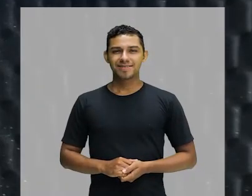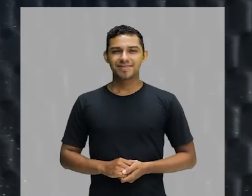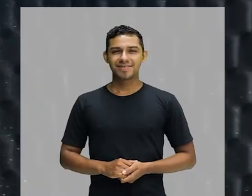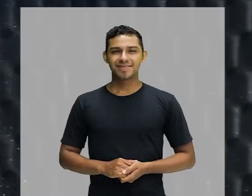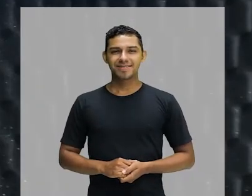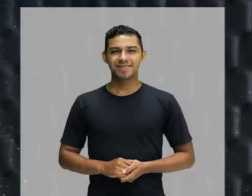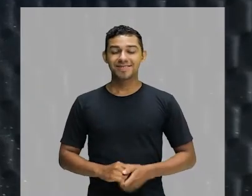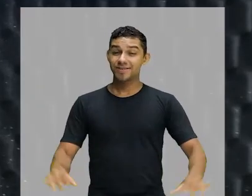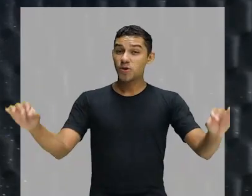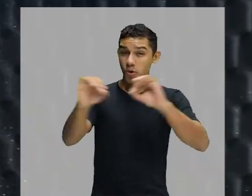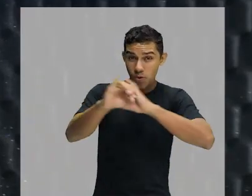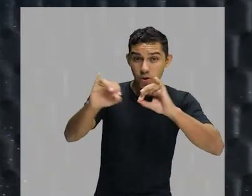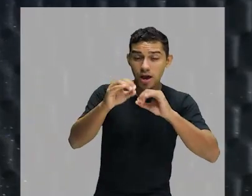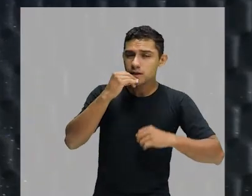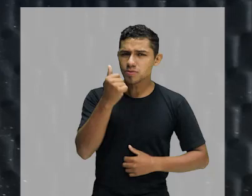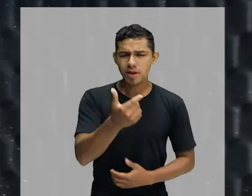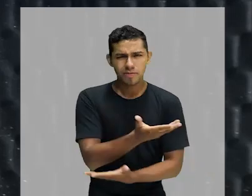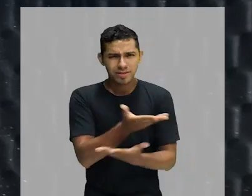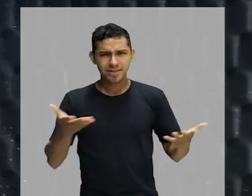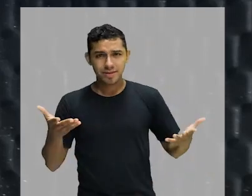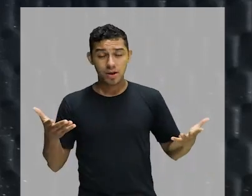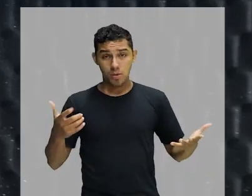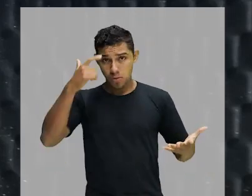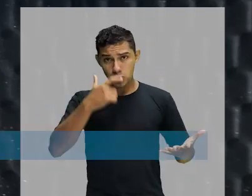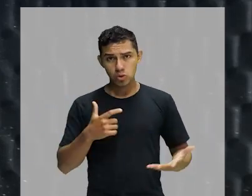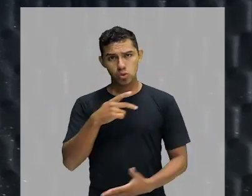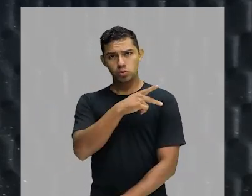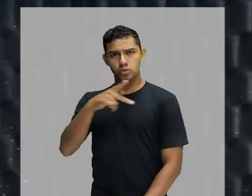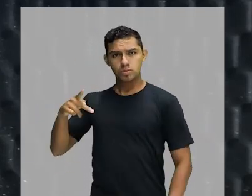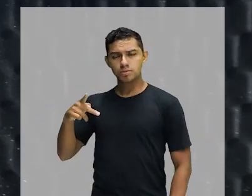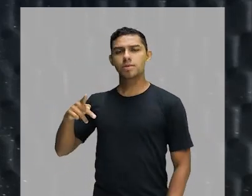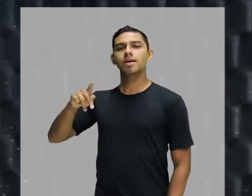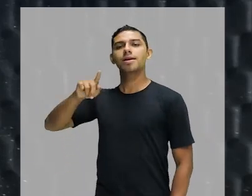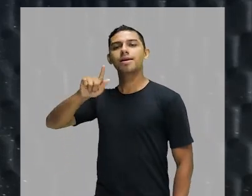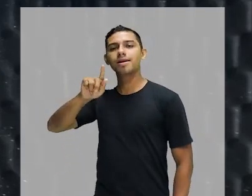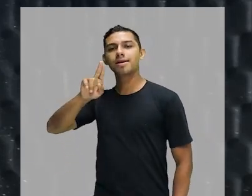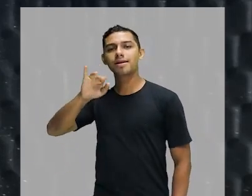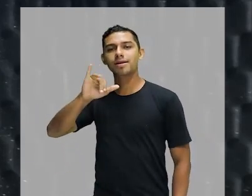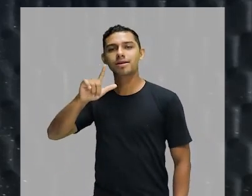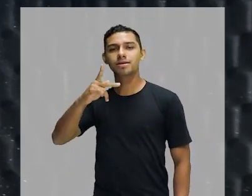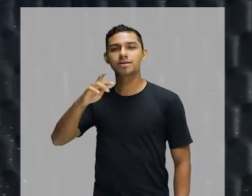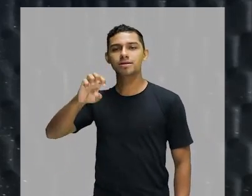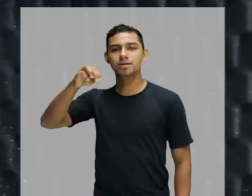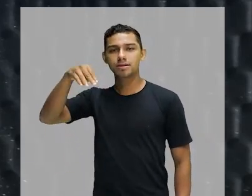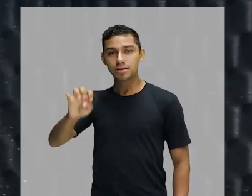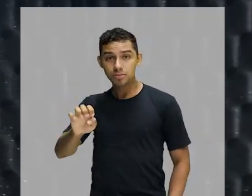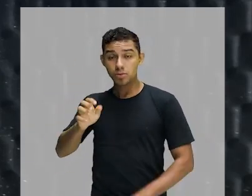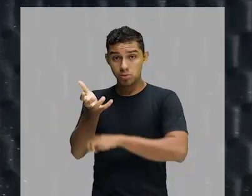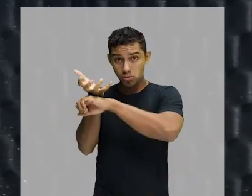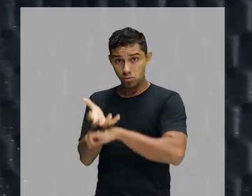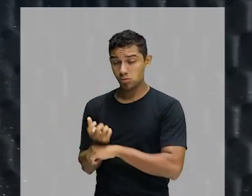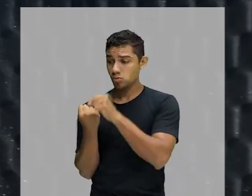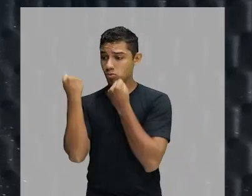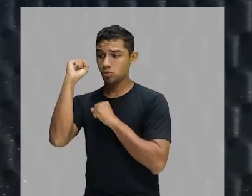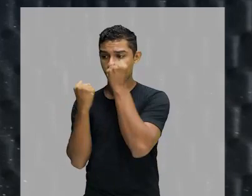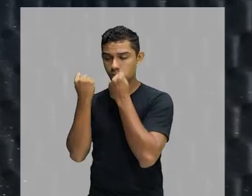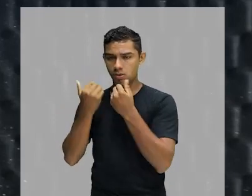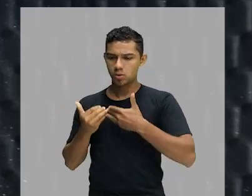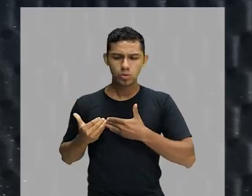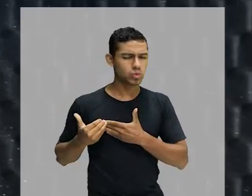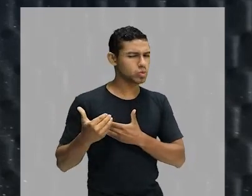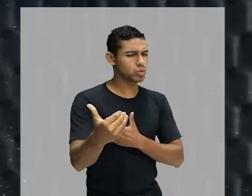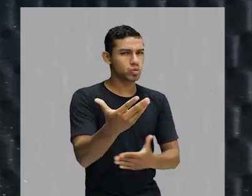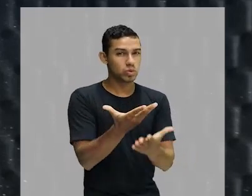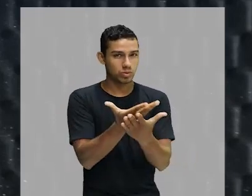Olá, galerinha, tudo bem com vocês? Guilherme Campos aqui, professor de Educação Física. Nós estamos dando continuidade aos nossos estudos aqui.